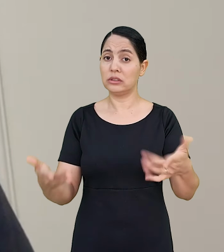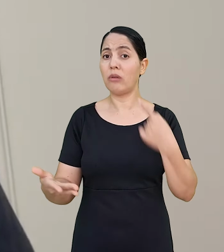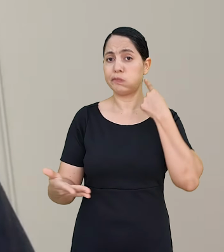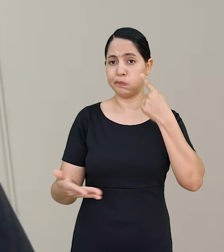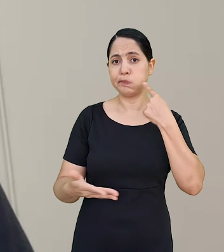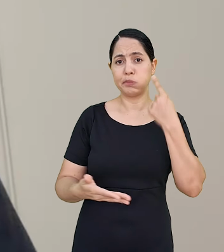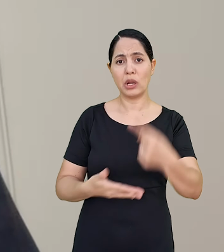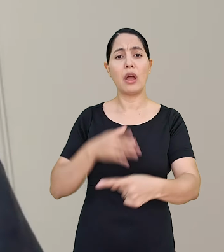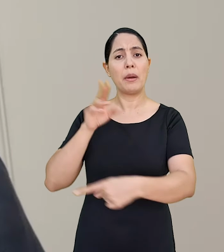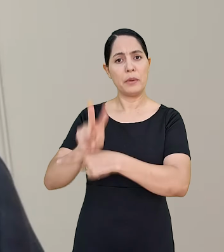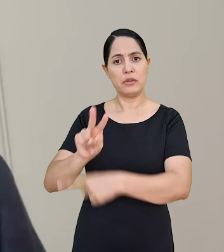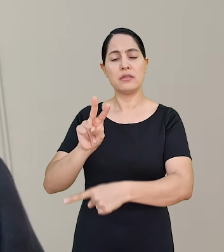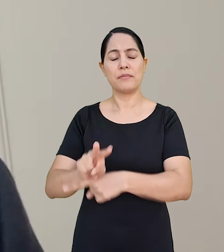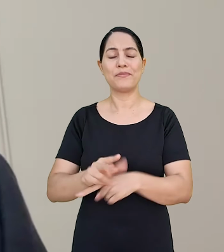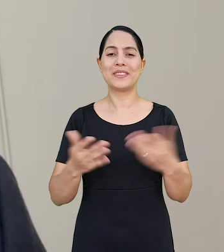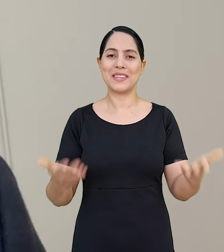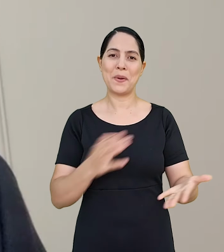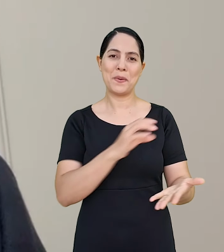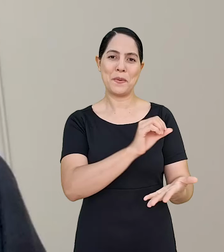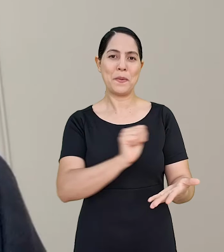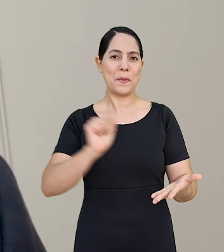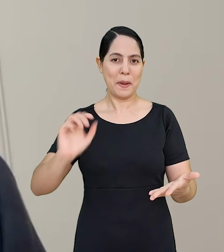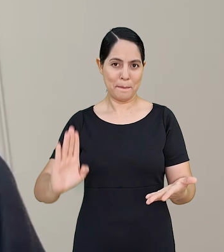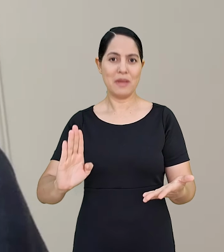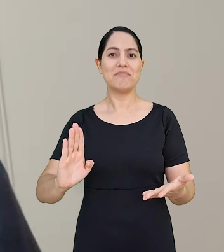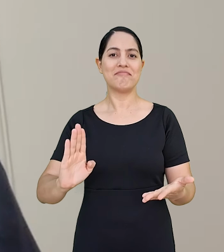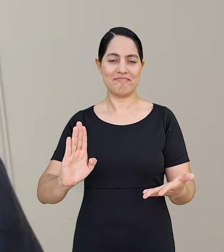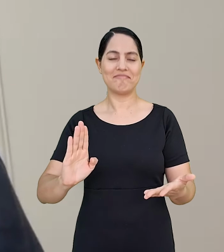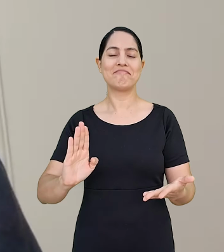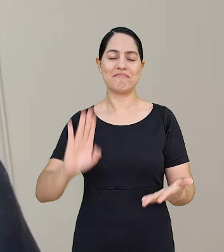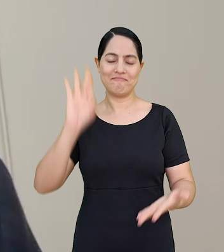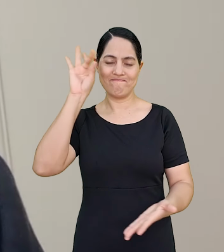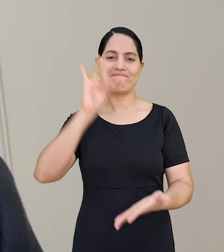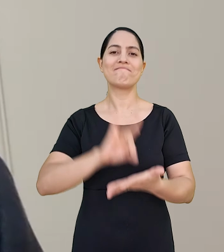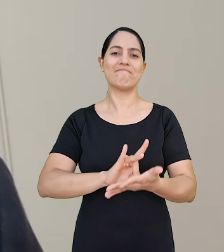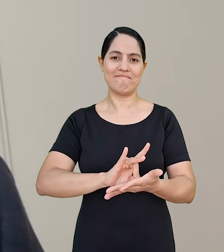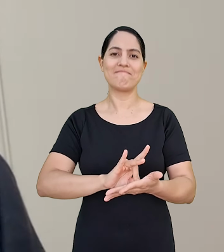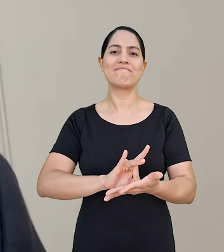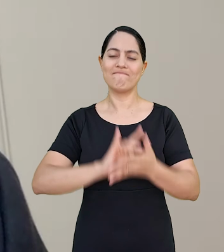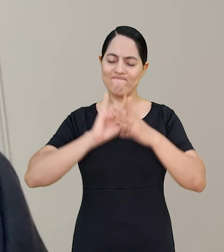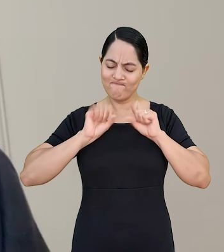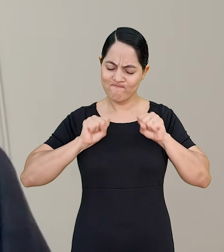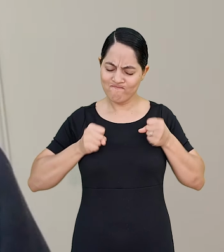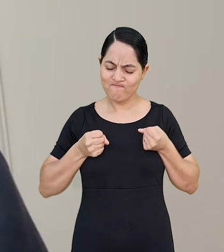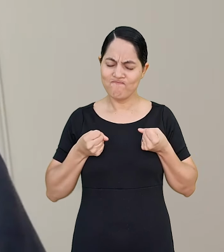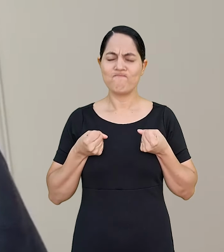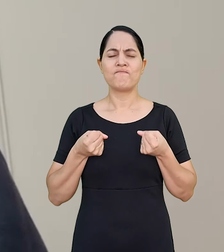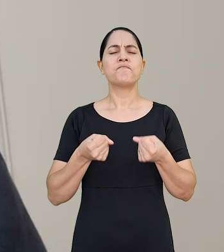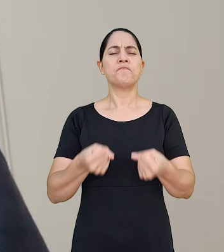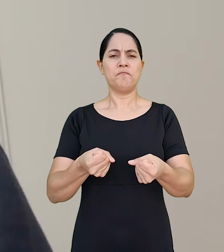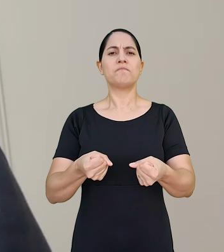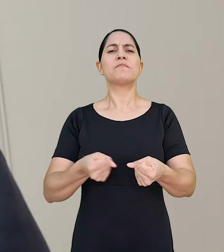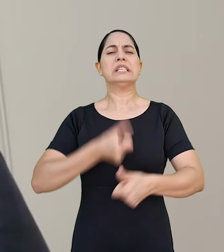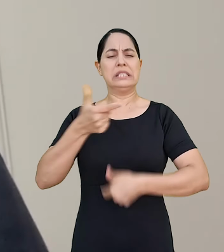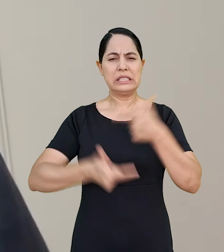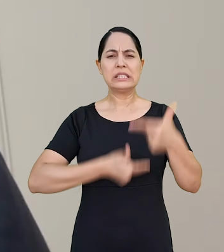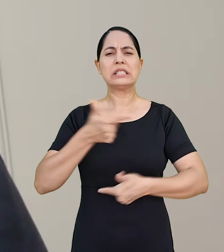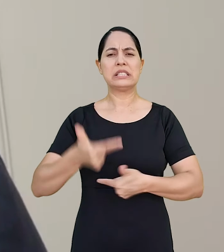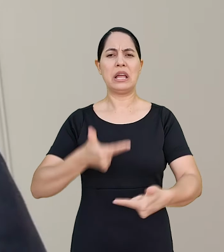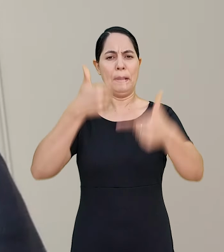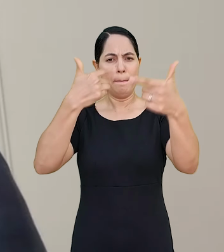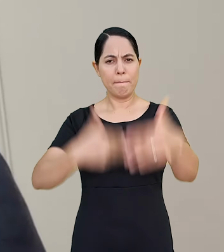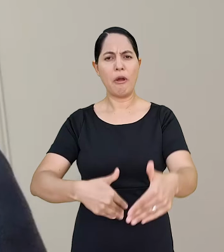eventualmente surgem. A Ordem dos Advogados do Brasil demonstra grande esforço e dedicação a que o exame